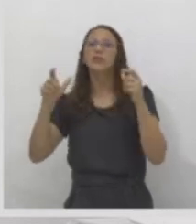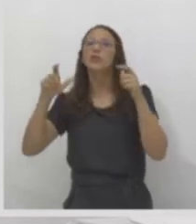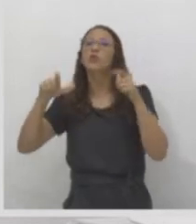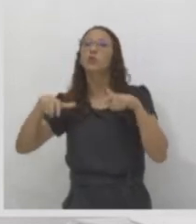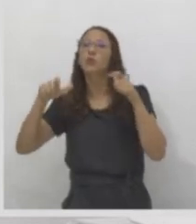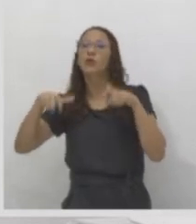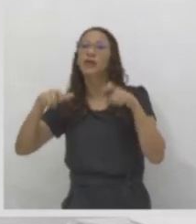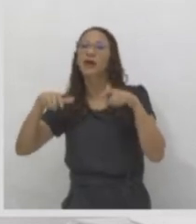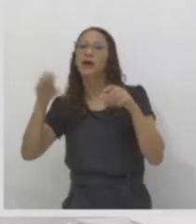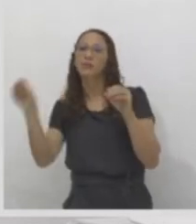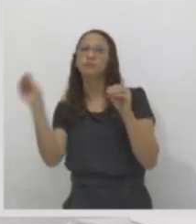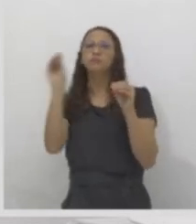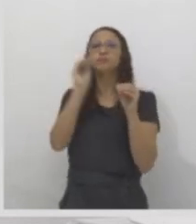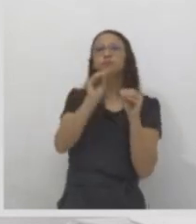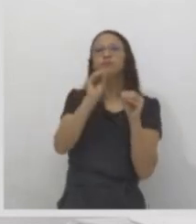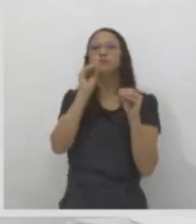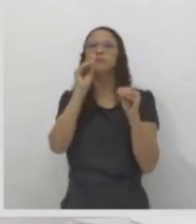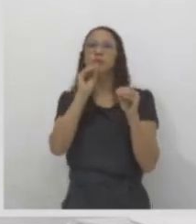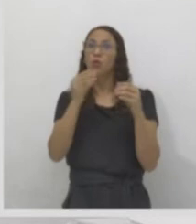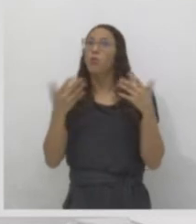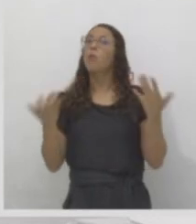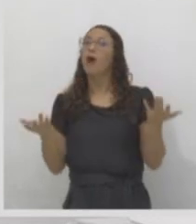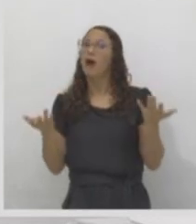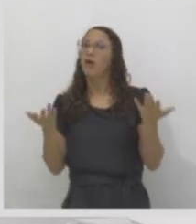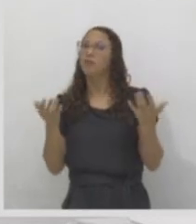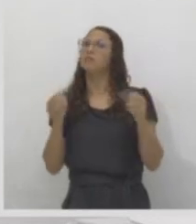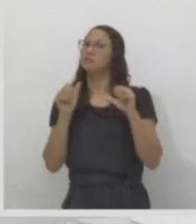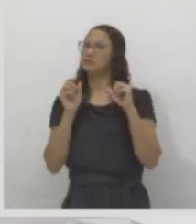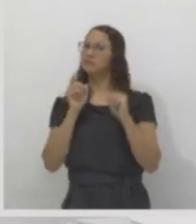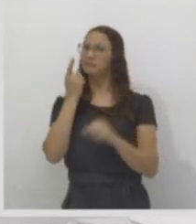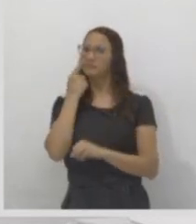da posição que o algarismo ocupa no numeral.